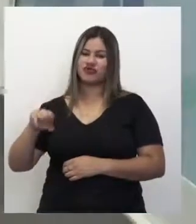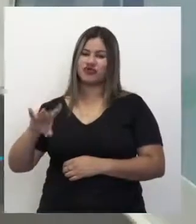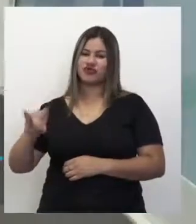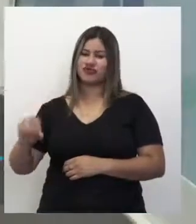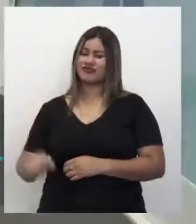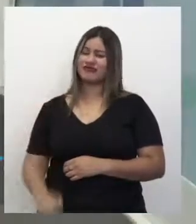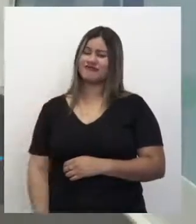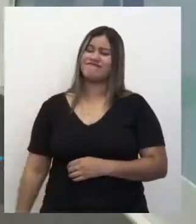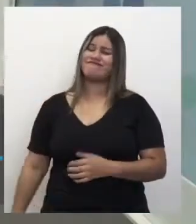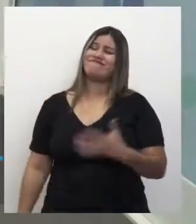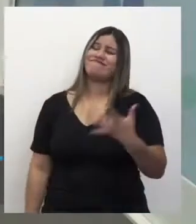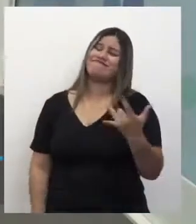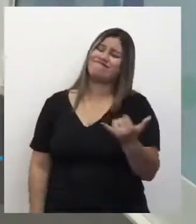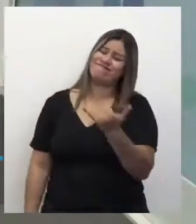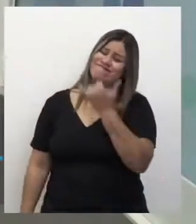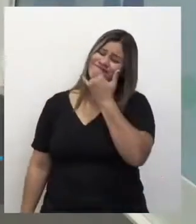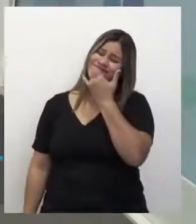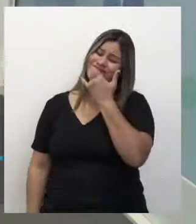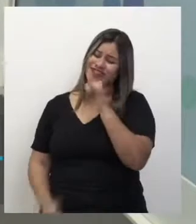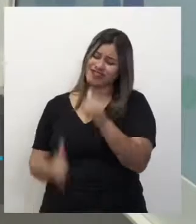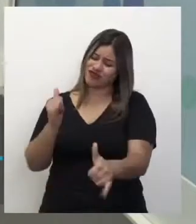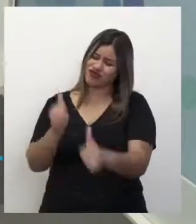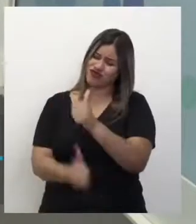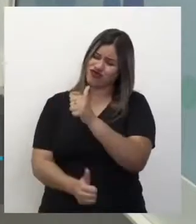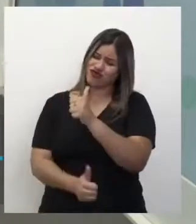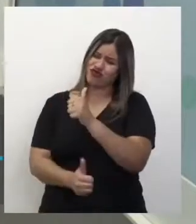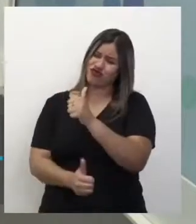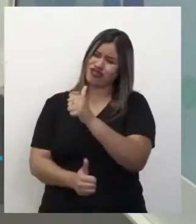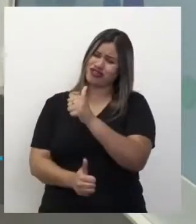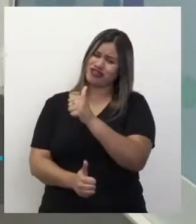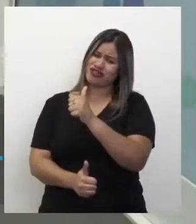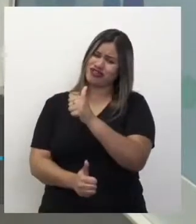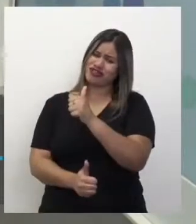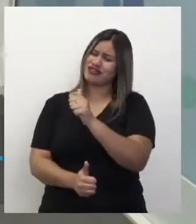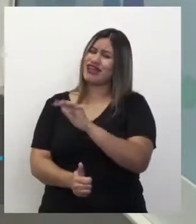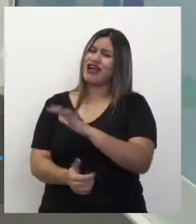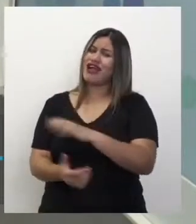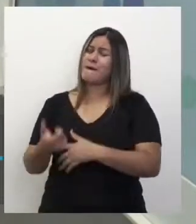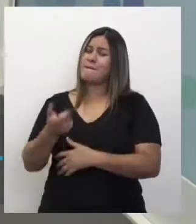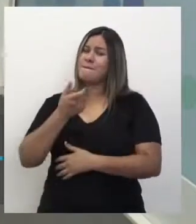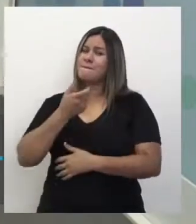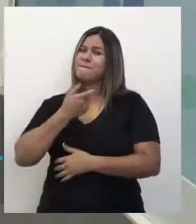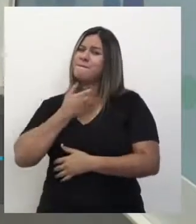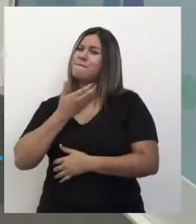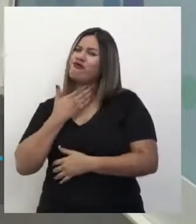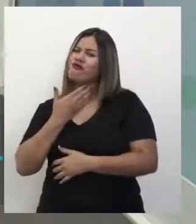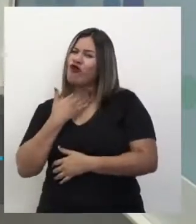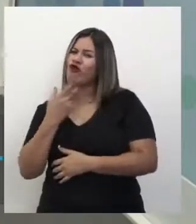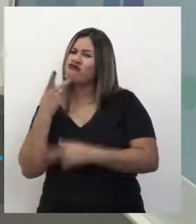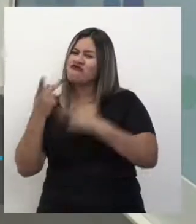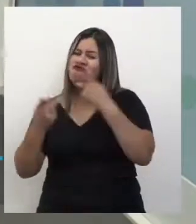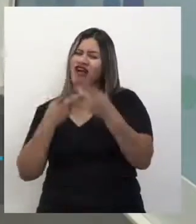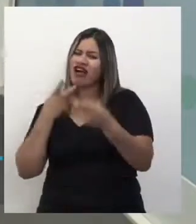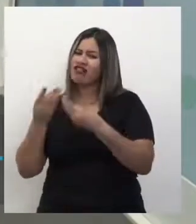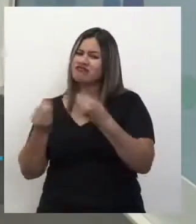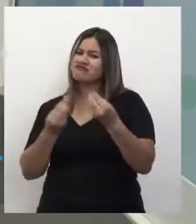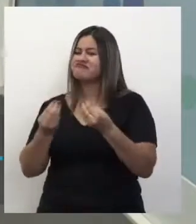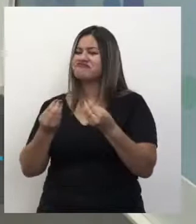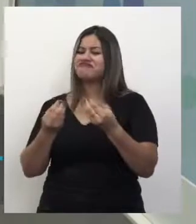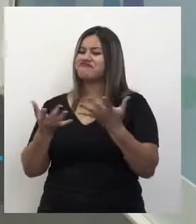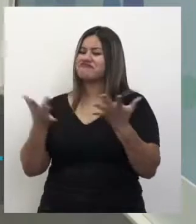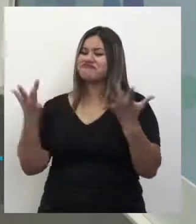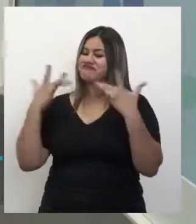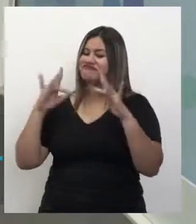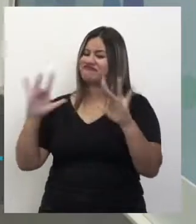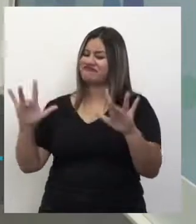péssimo em futebol, não manjo Não, eu nada. também sei. não, Mas acho que é Borussia Dortmund. Dortmund. Ah, obrigada. Essa é Acho que alguma ficou coisa mais minha, bonito né? que o que eu Olha, falei.